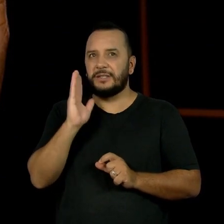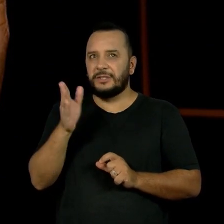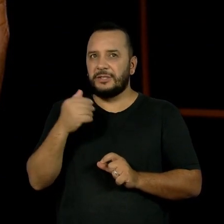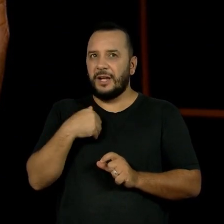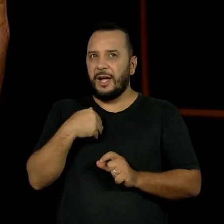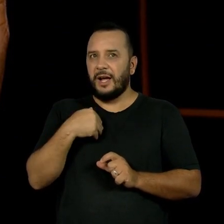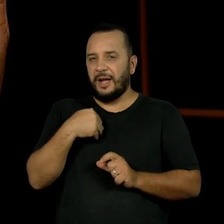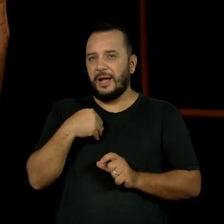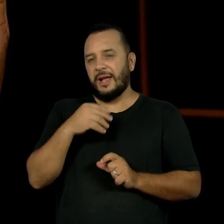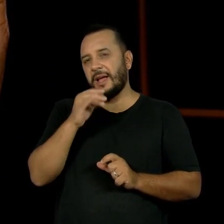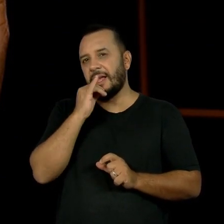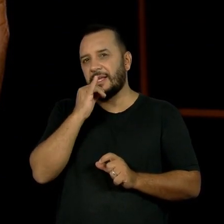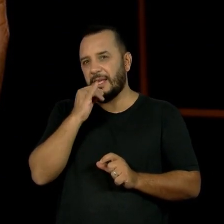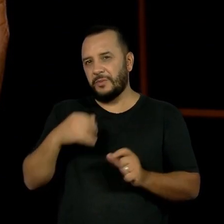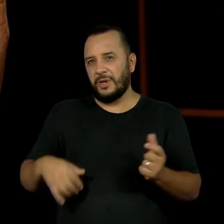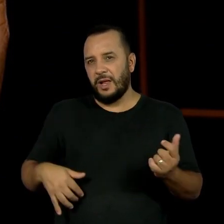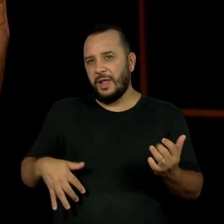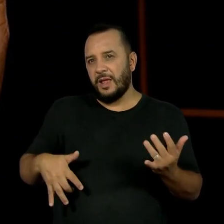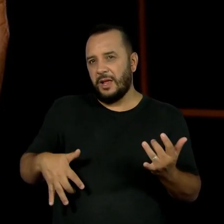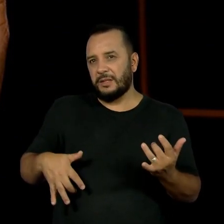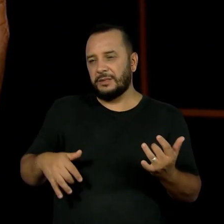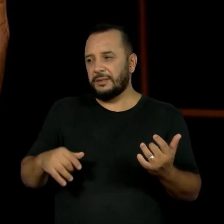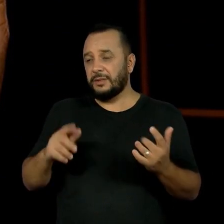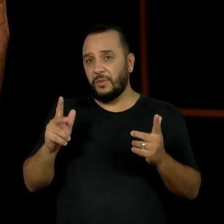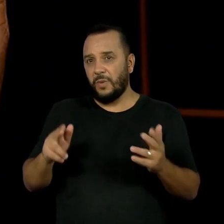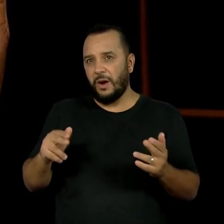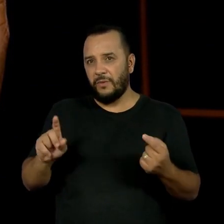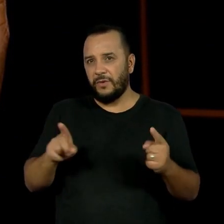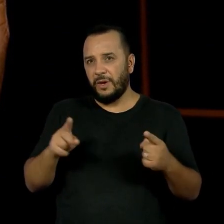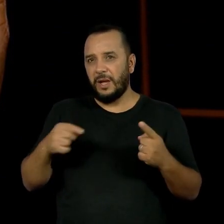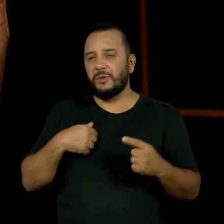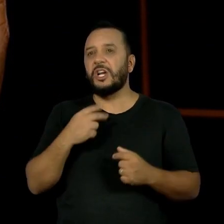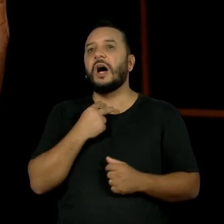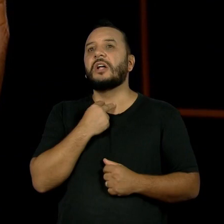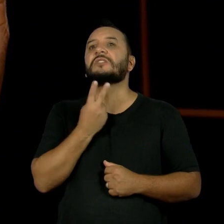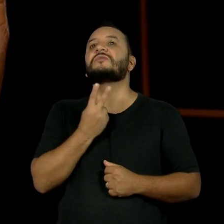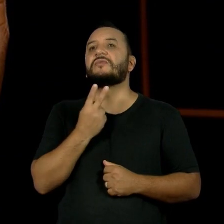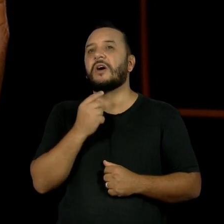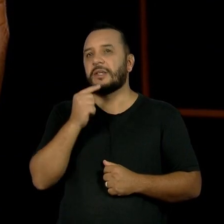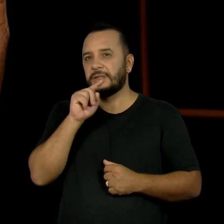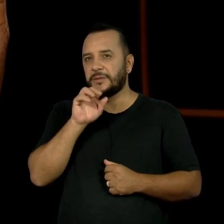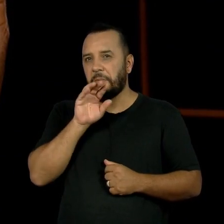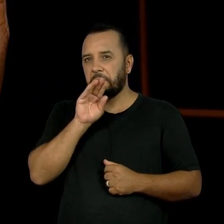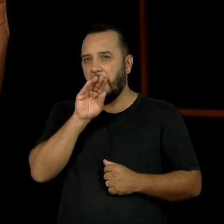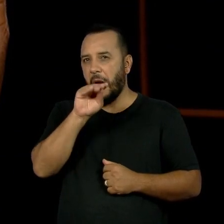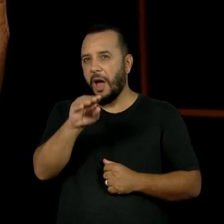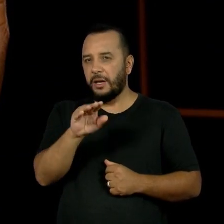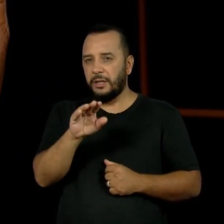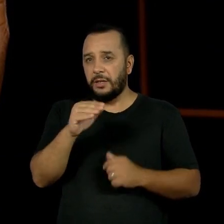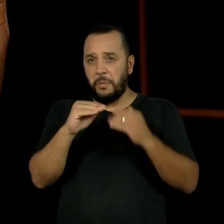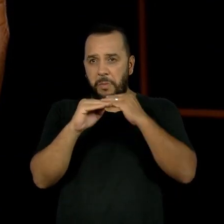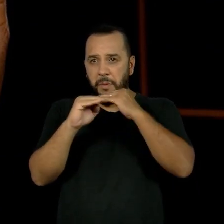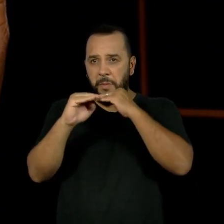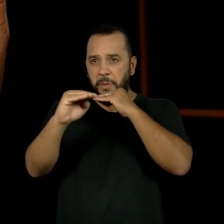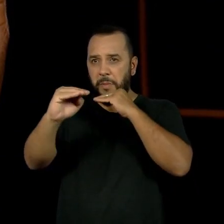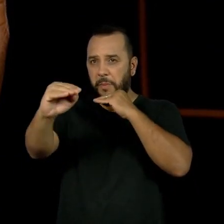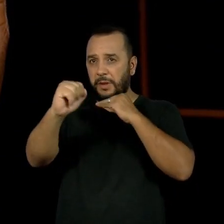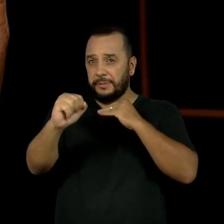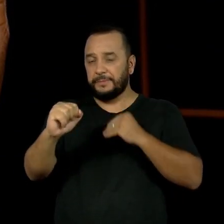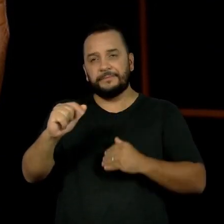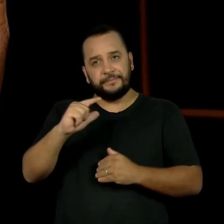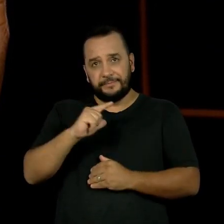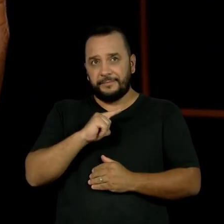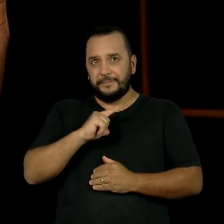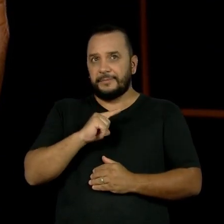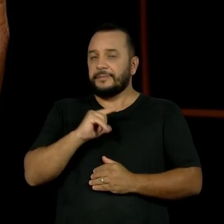para tirar um harmônico no violão. E aí, esses outros harmônicos, como se você estivesse tocando